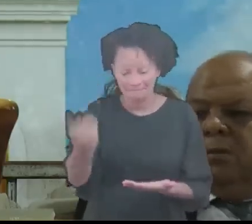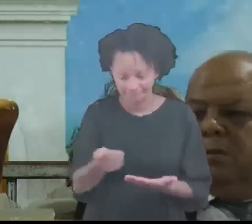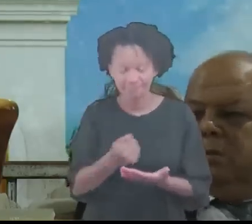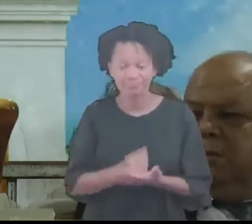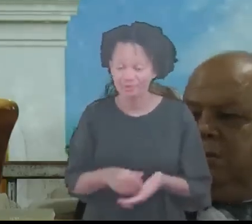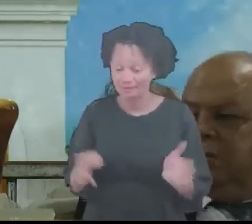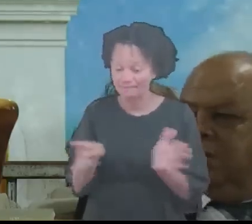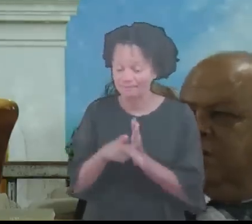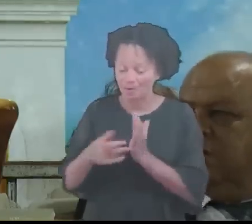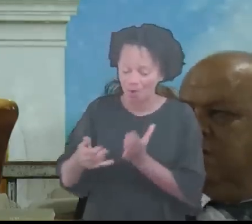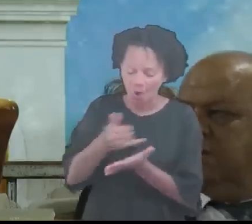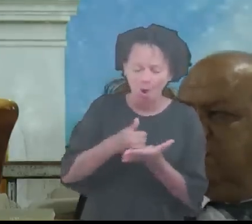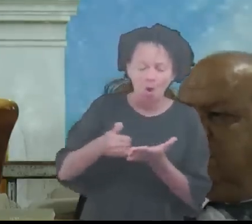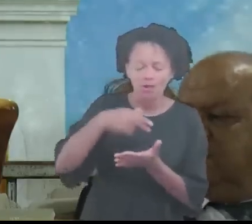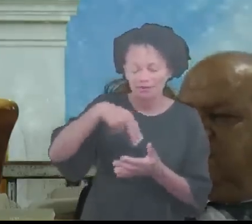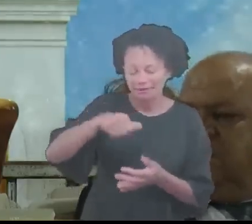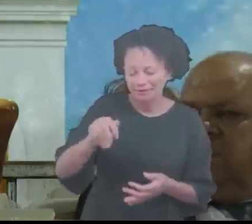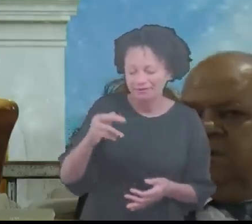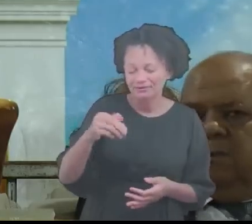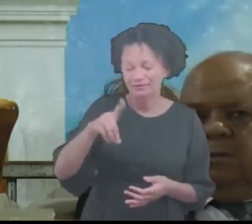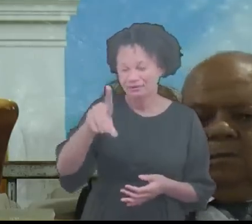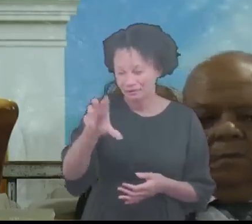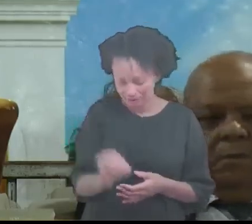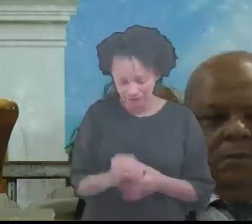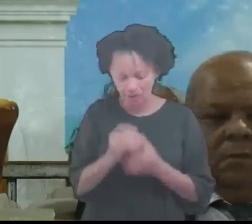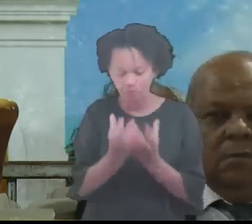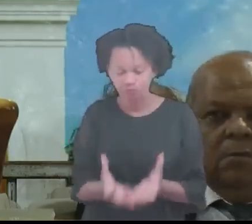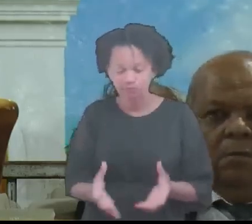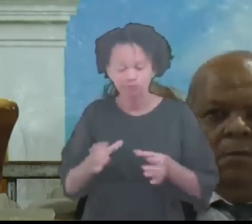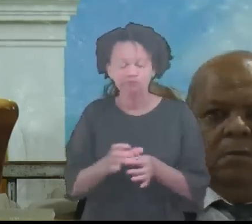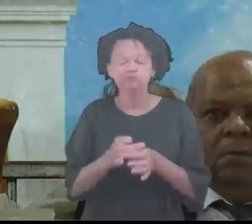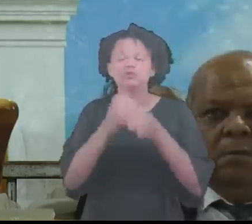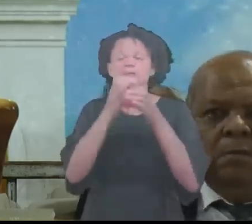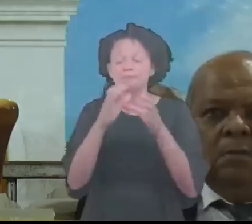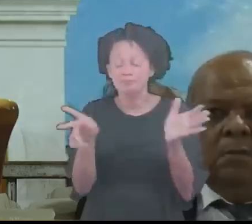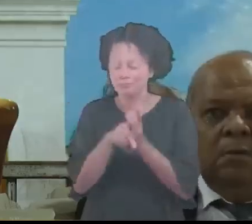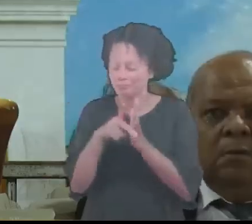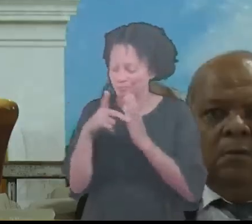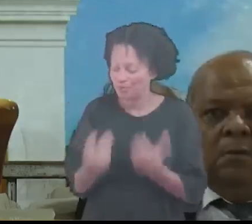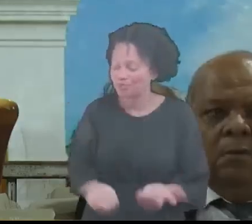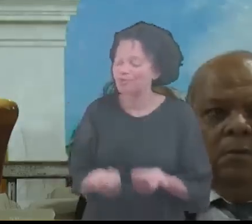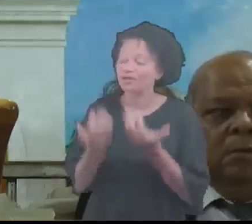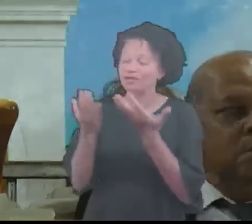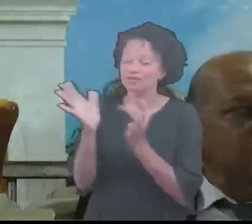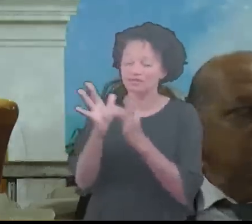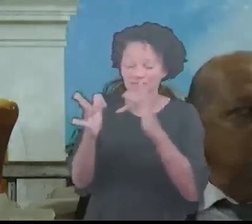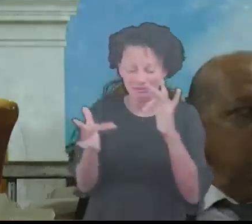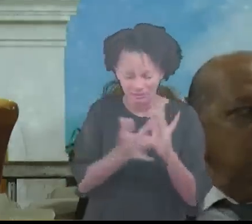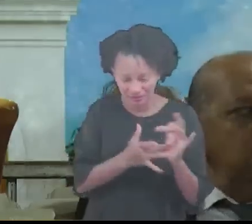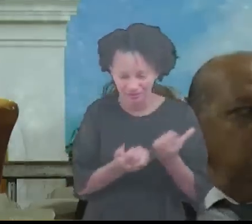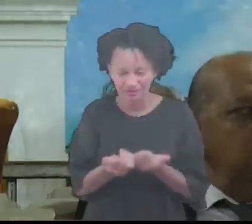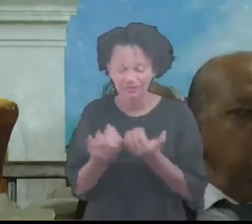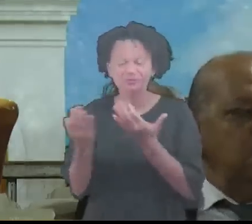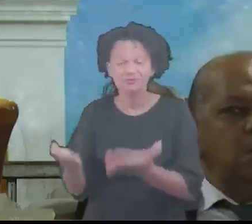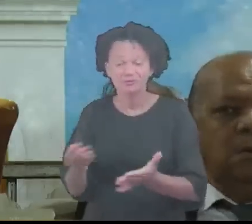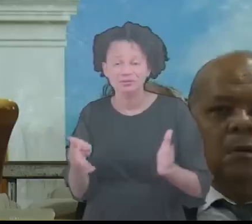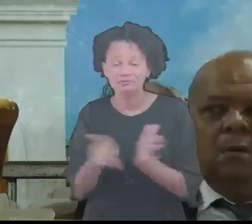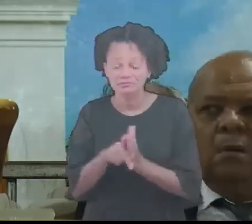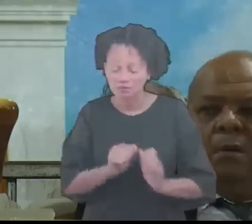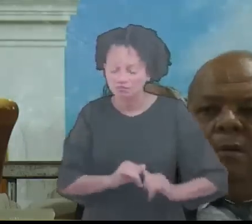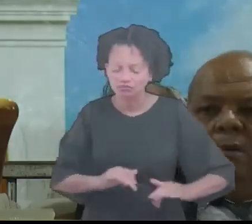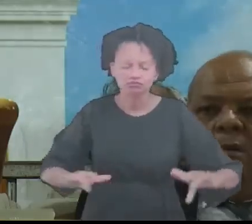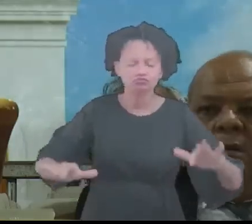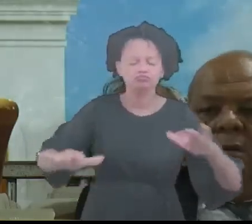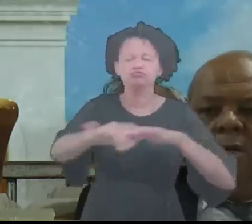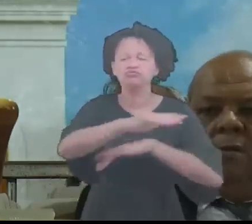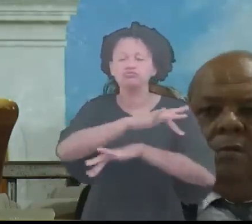nardo a Jesus, dá o vaso de alabastro com nardo a Jesus, soltar o nardo para incensar